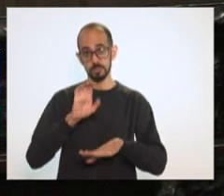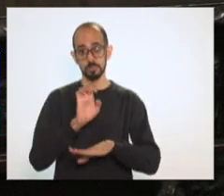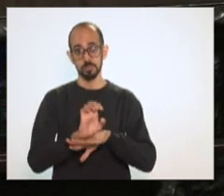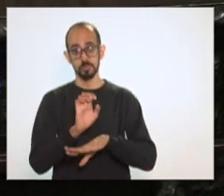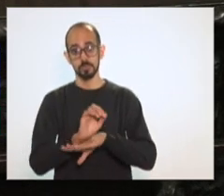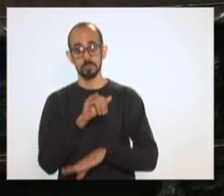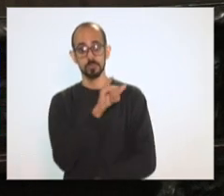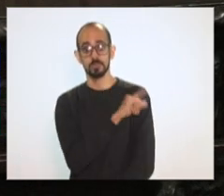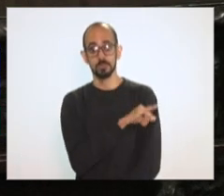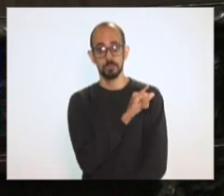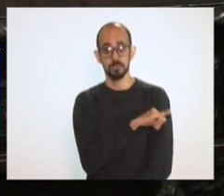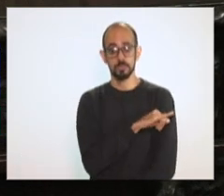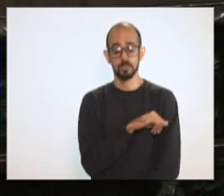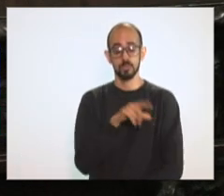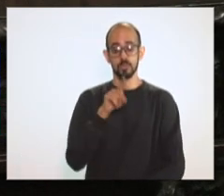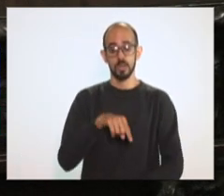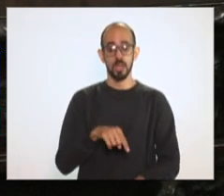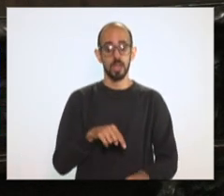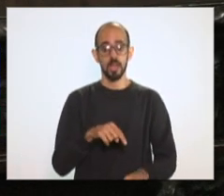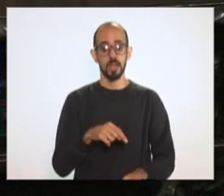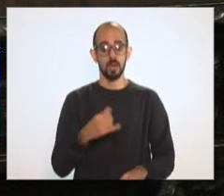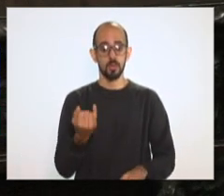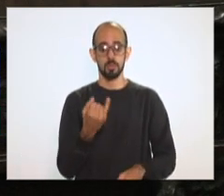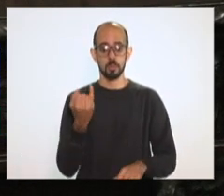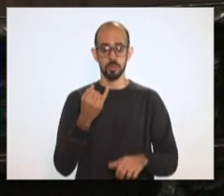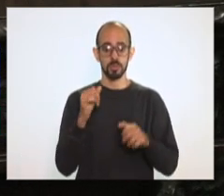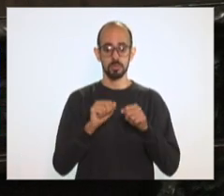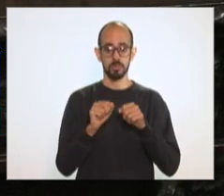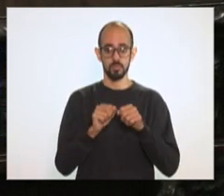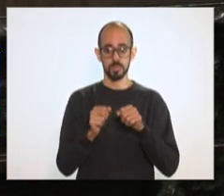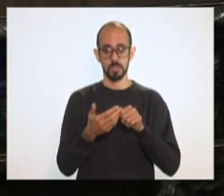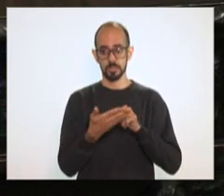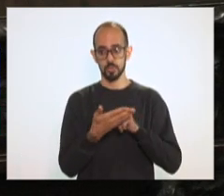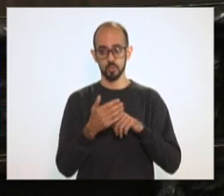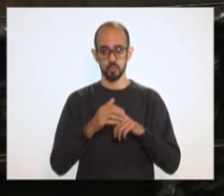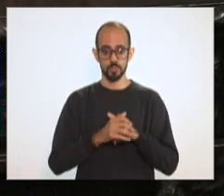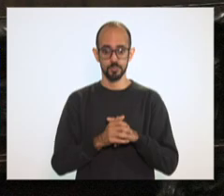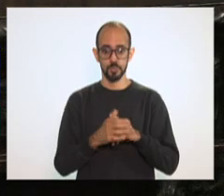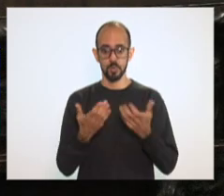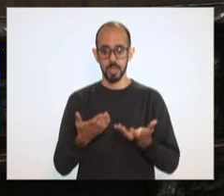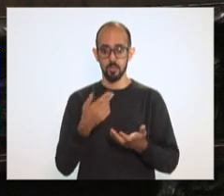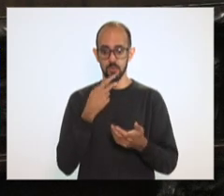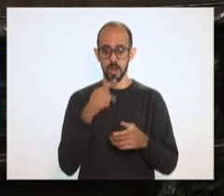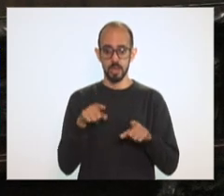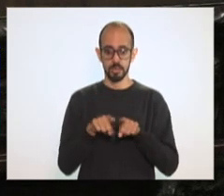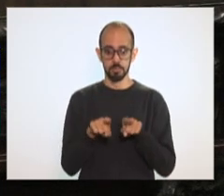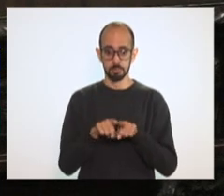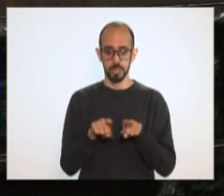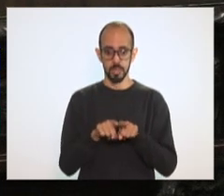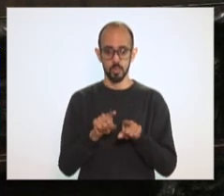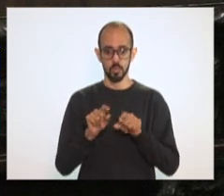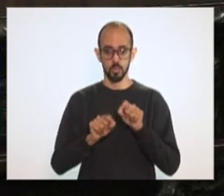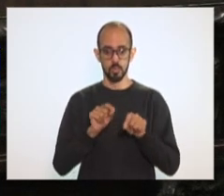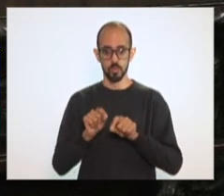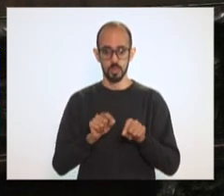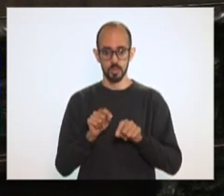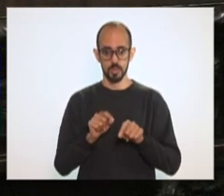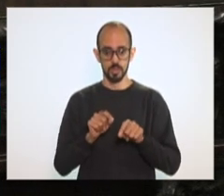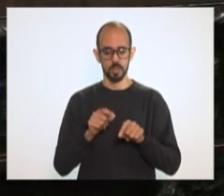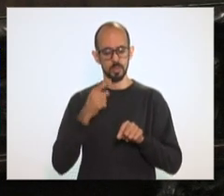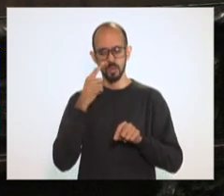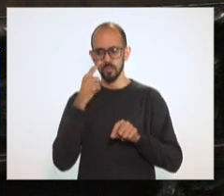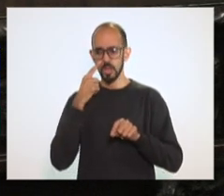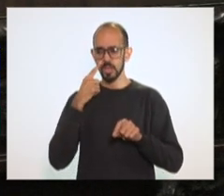oportunidade para fazer isso e eu queria finalizar aqui minha fala dizendo o seguinte eu estou vendo esse debate aqui